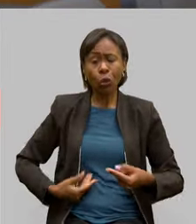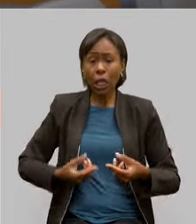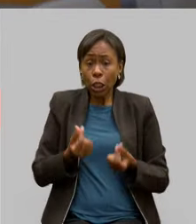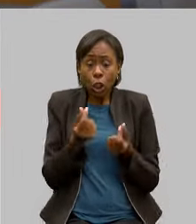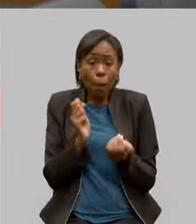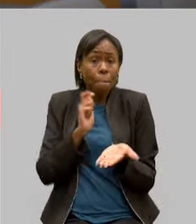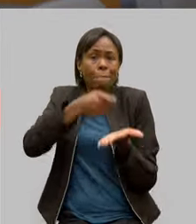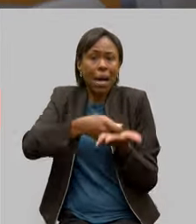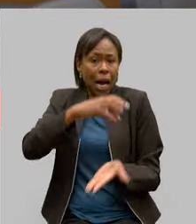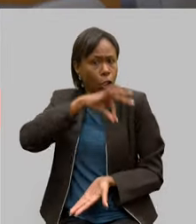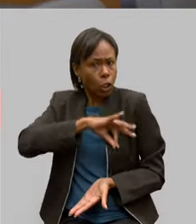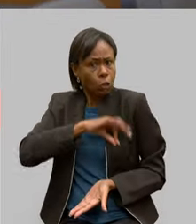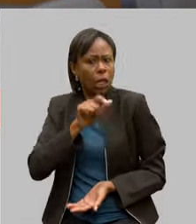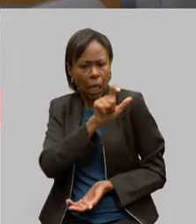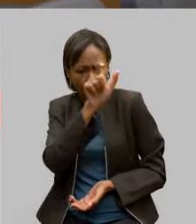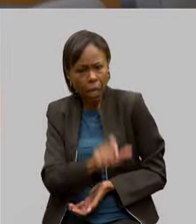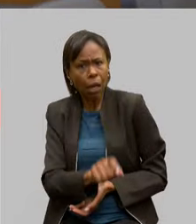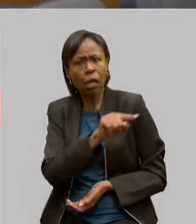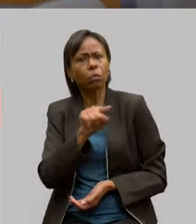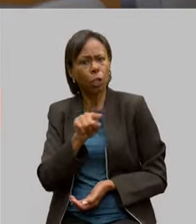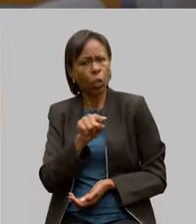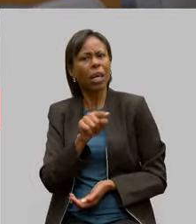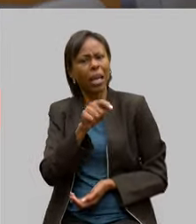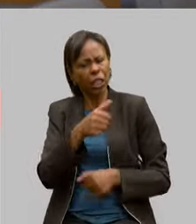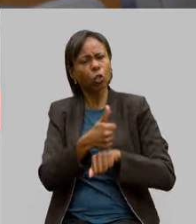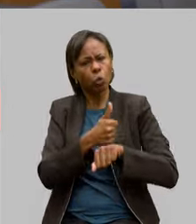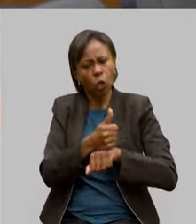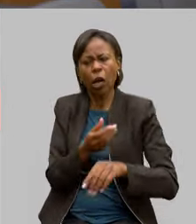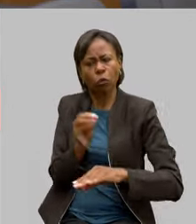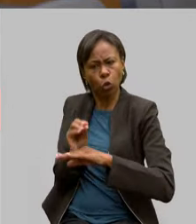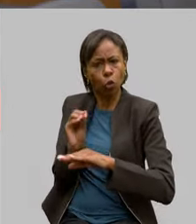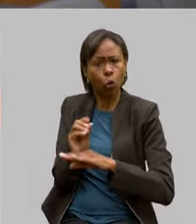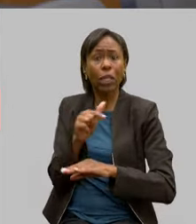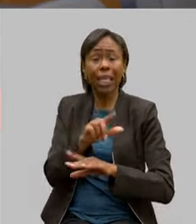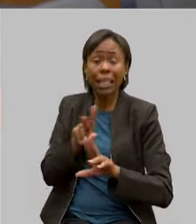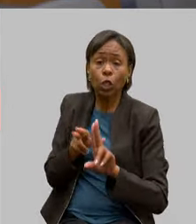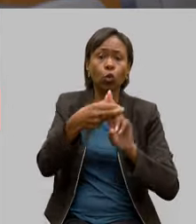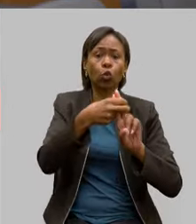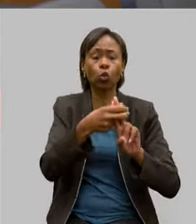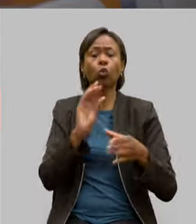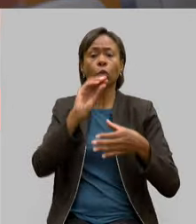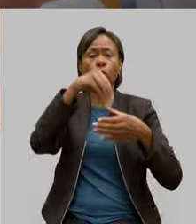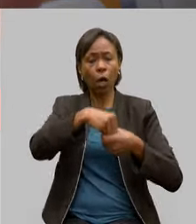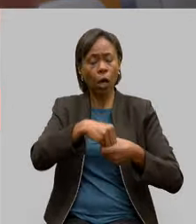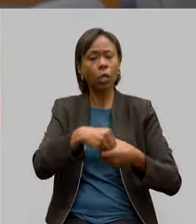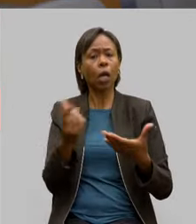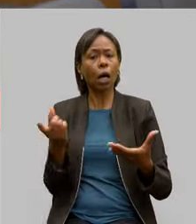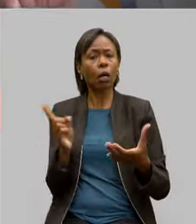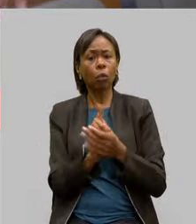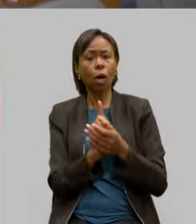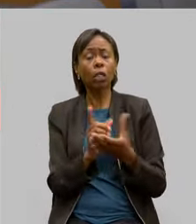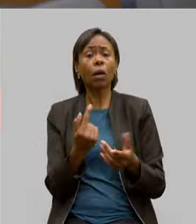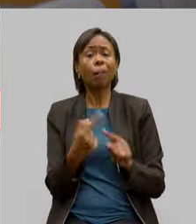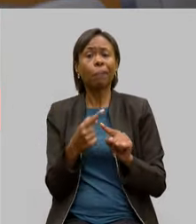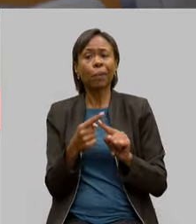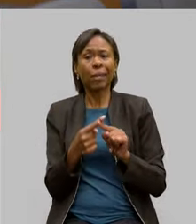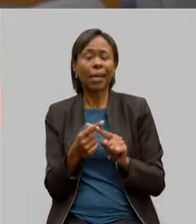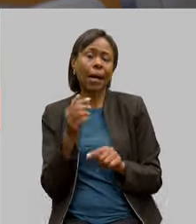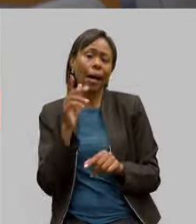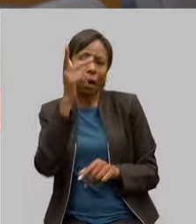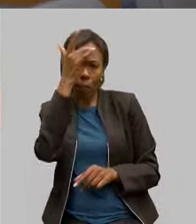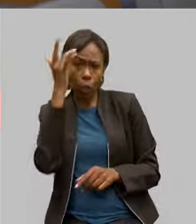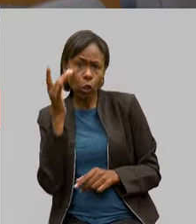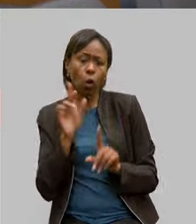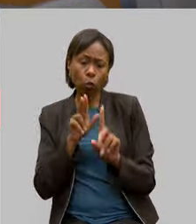pessoas que Porque elas estão Integradas na estrutura do SUS quem chega numa estrutura do SUS que passou por um um